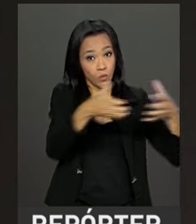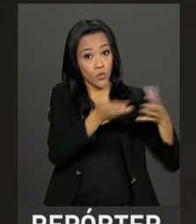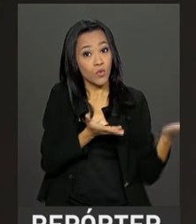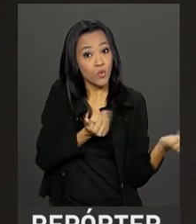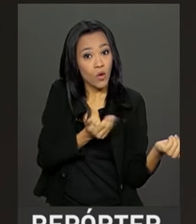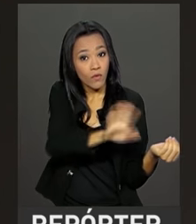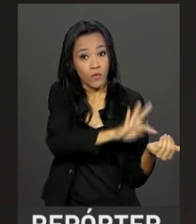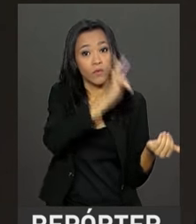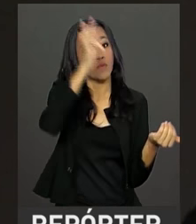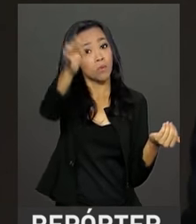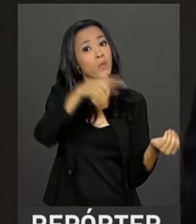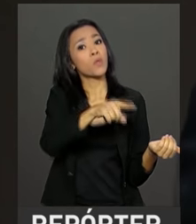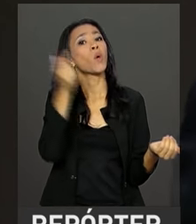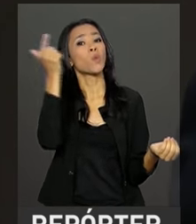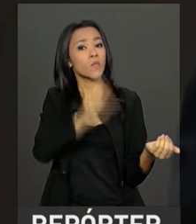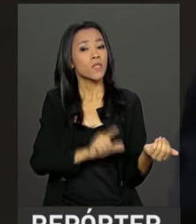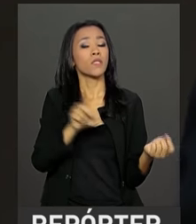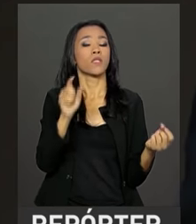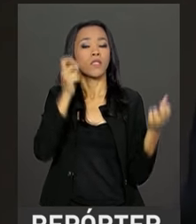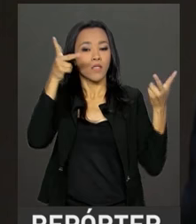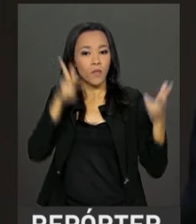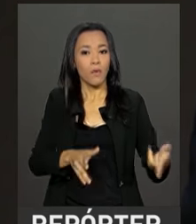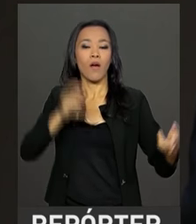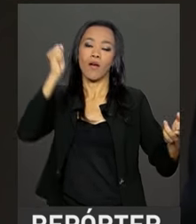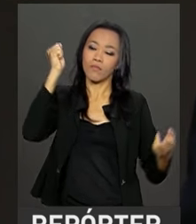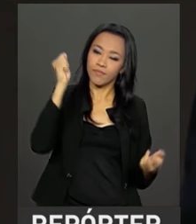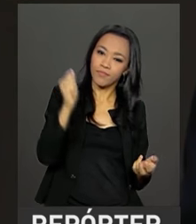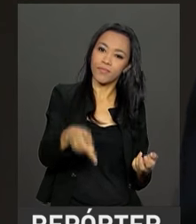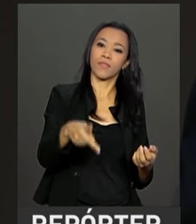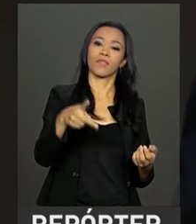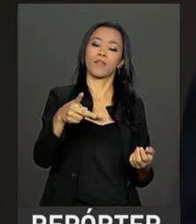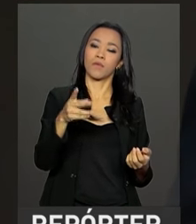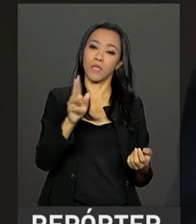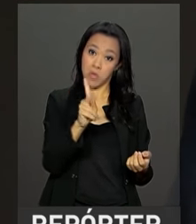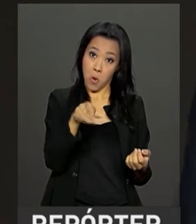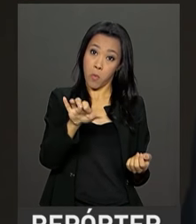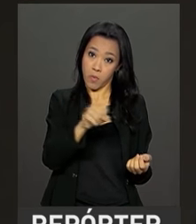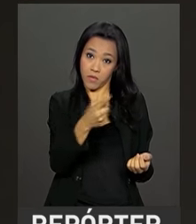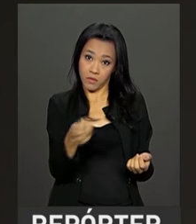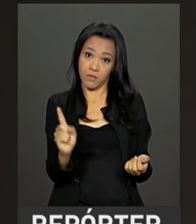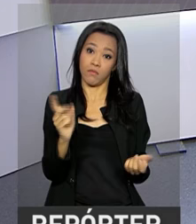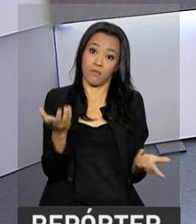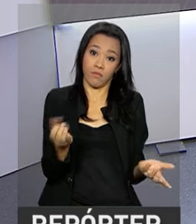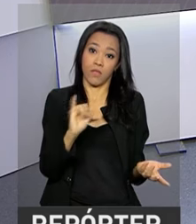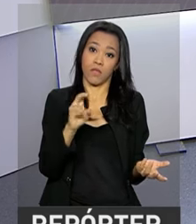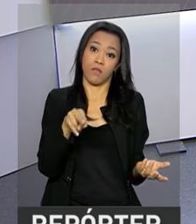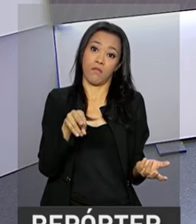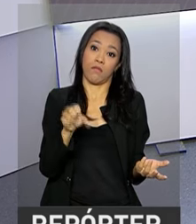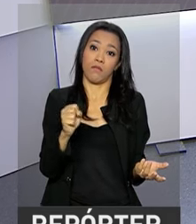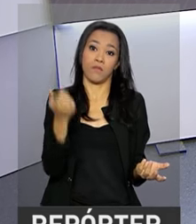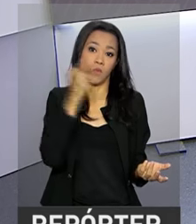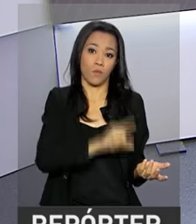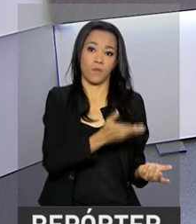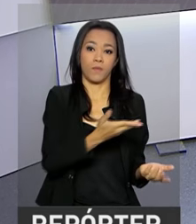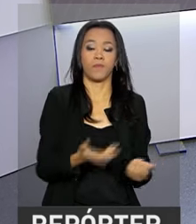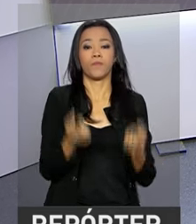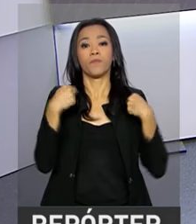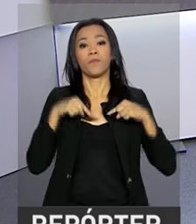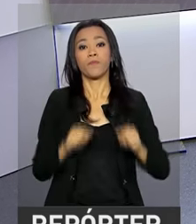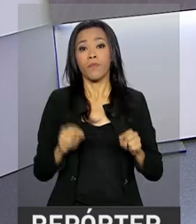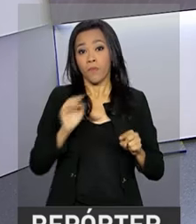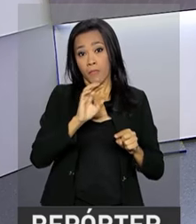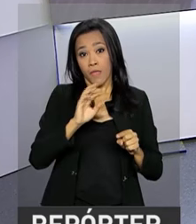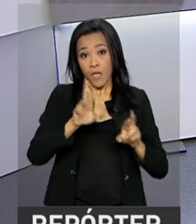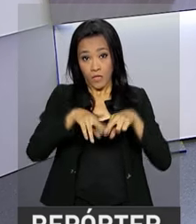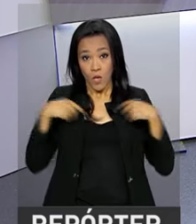possam também desfrutar de uma adequada pensão previdenciária e as reuniões sobre a